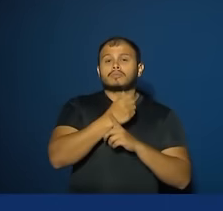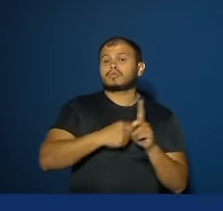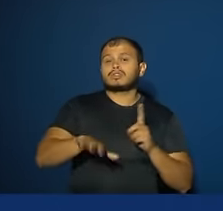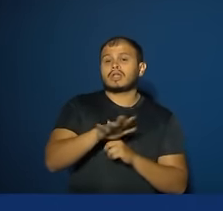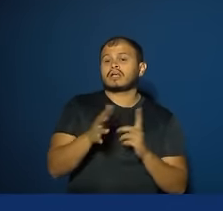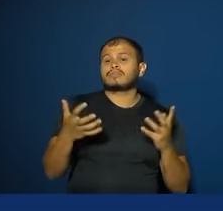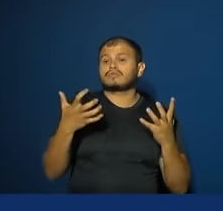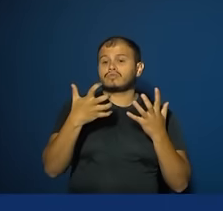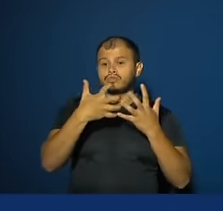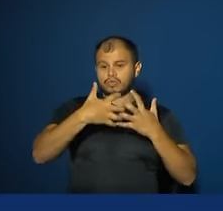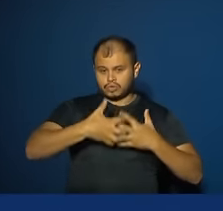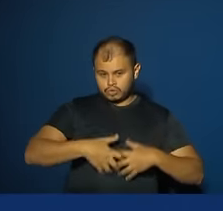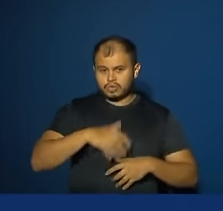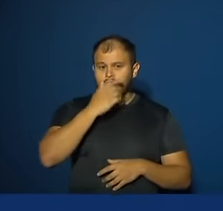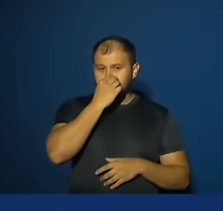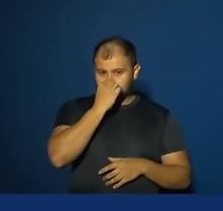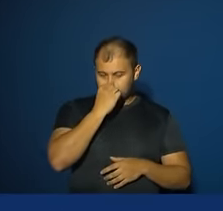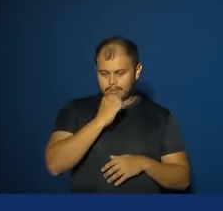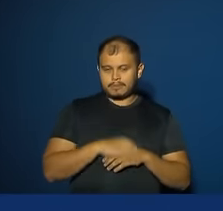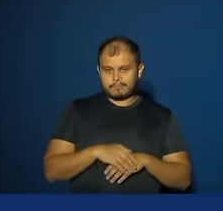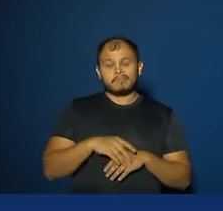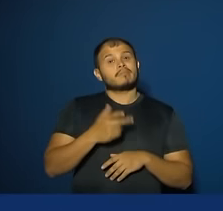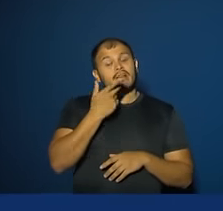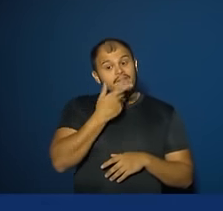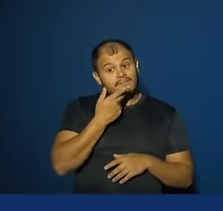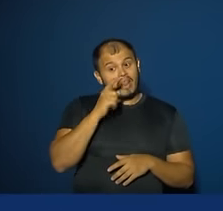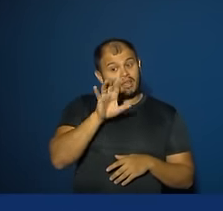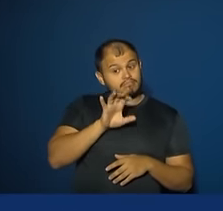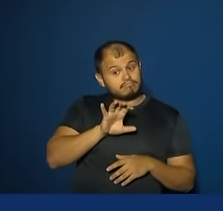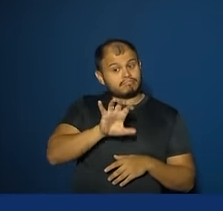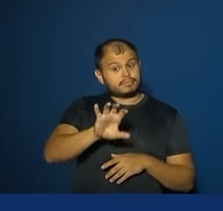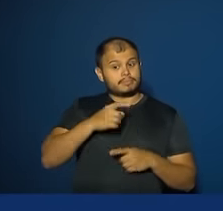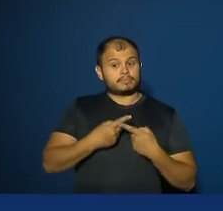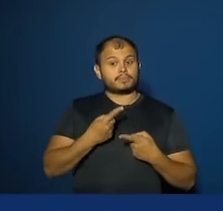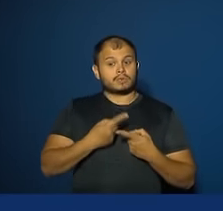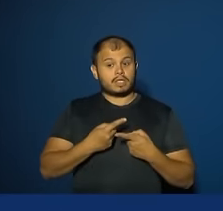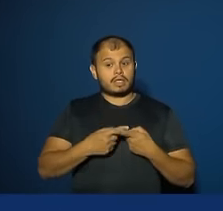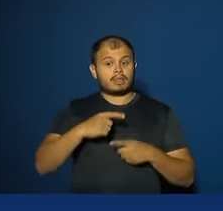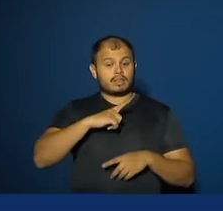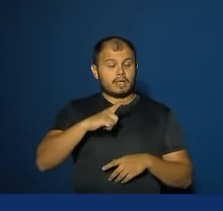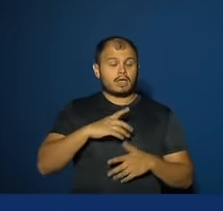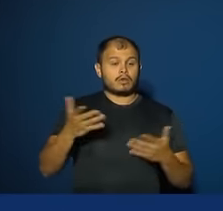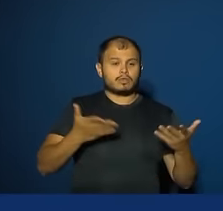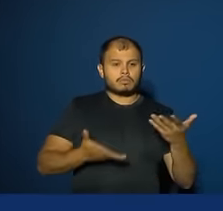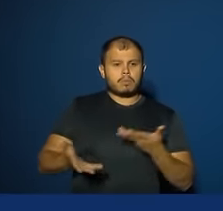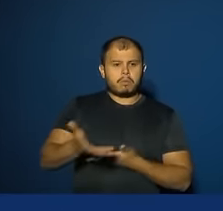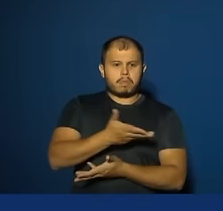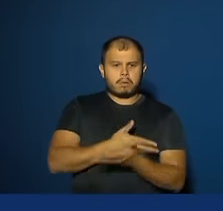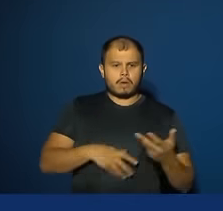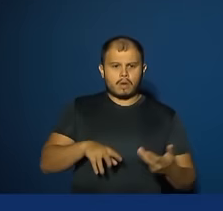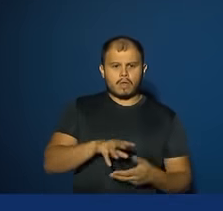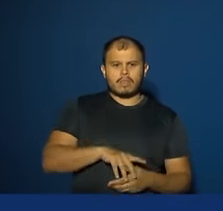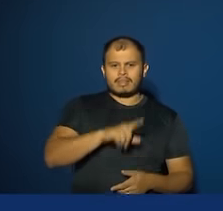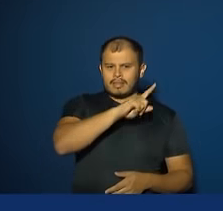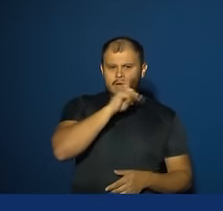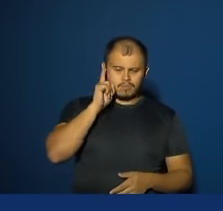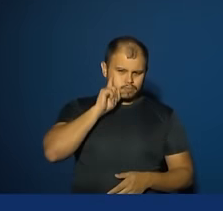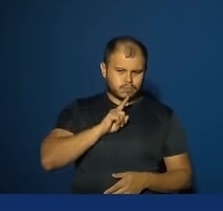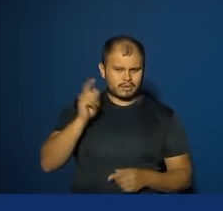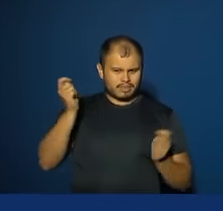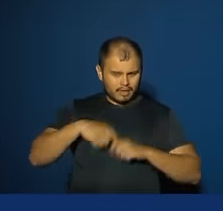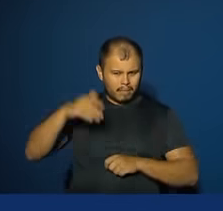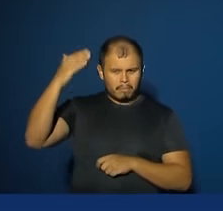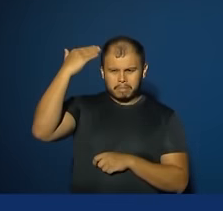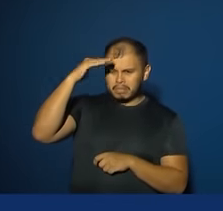sociedades que com o que ele joga questão pro seguinte ponto Washington tem condições de entender o que tá